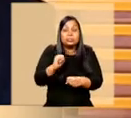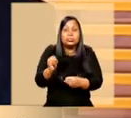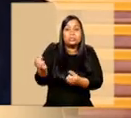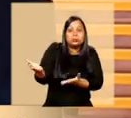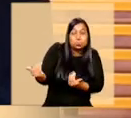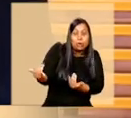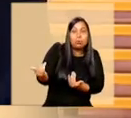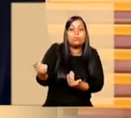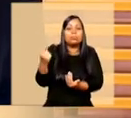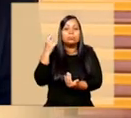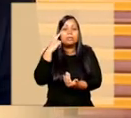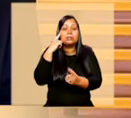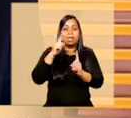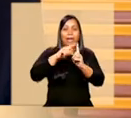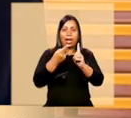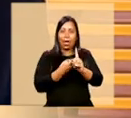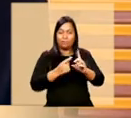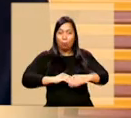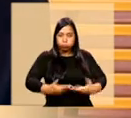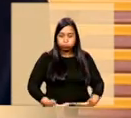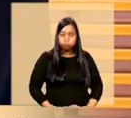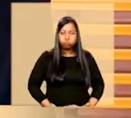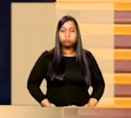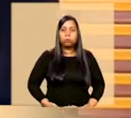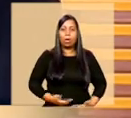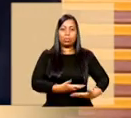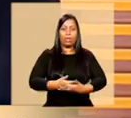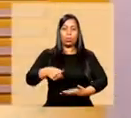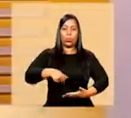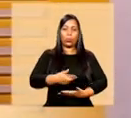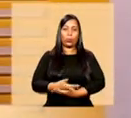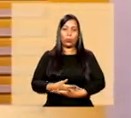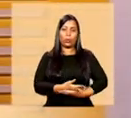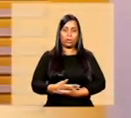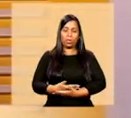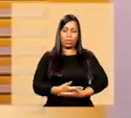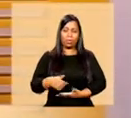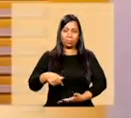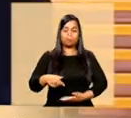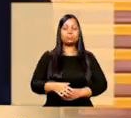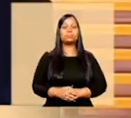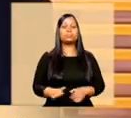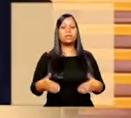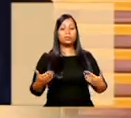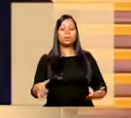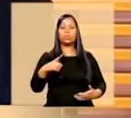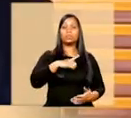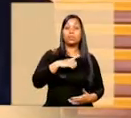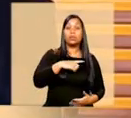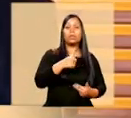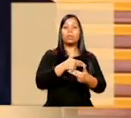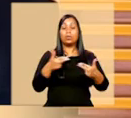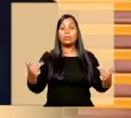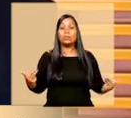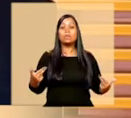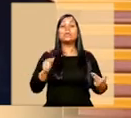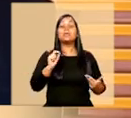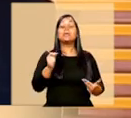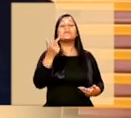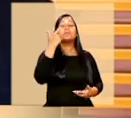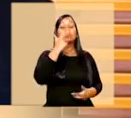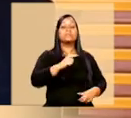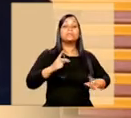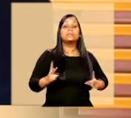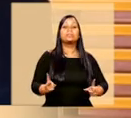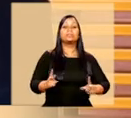pessoa jovem, a gente tem casos, por exemplo, de gestante. Uma pessoa que está gestante está com um neném dentro da barriga, está com feto. Então, existem casos de, às vezes,